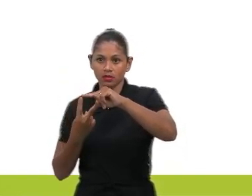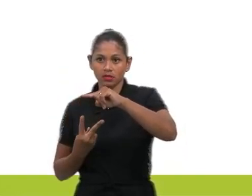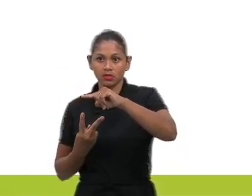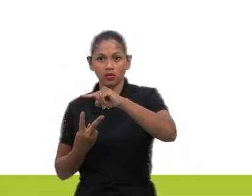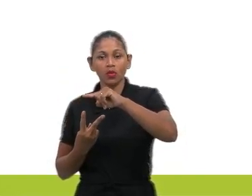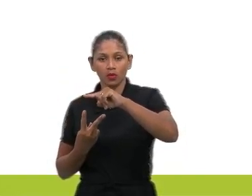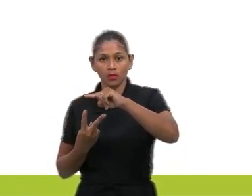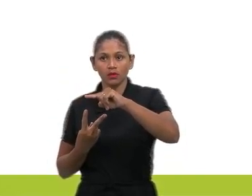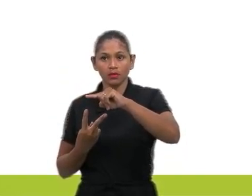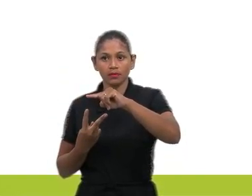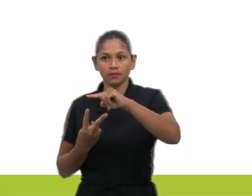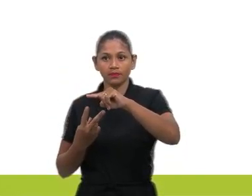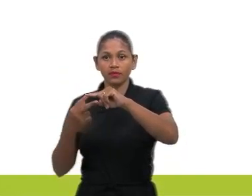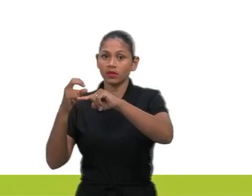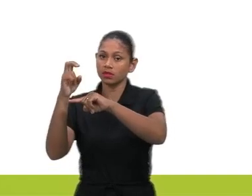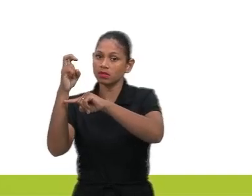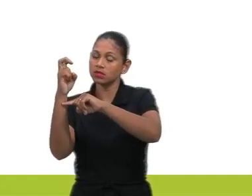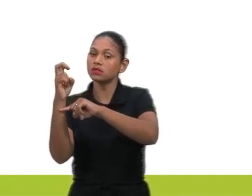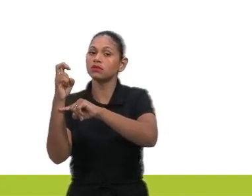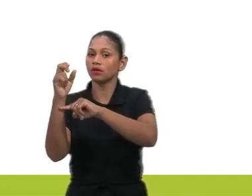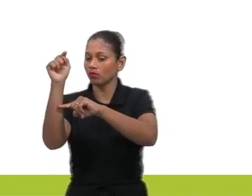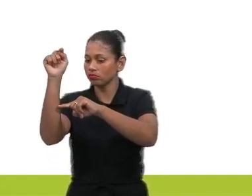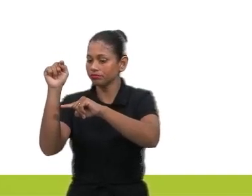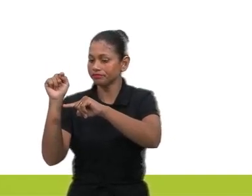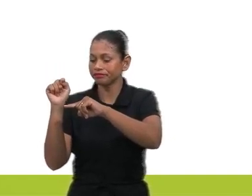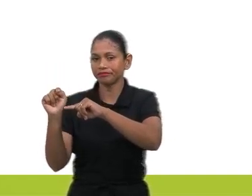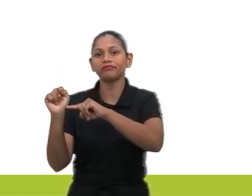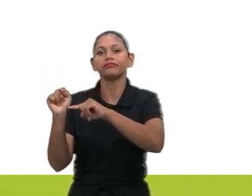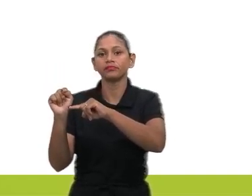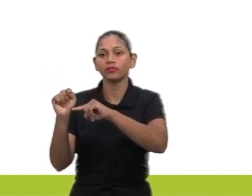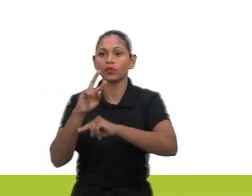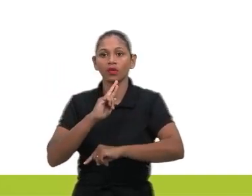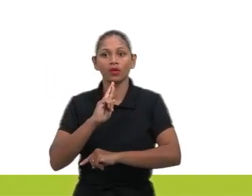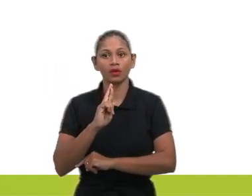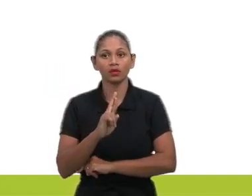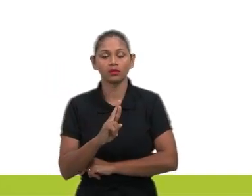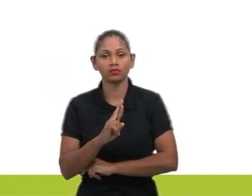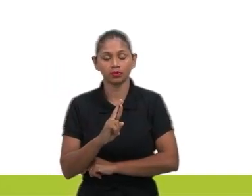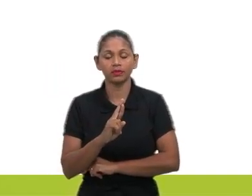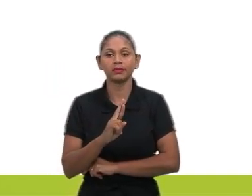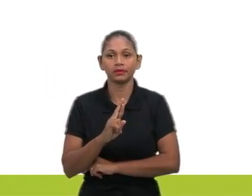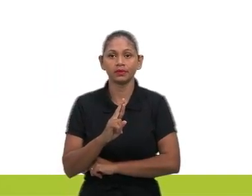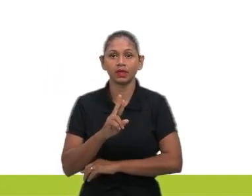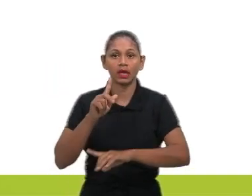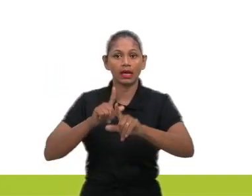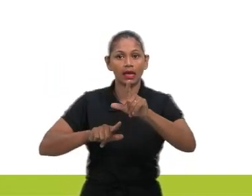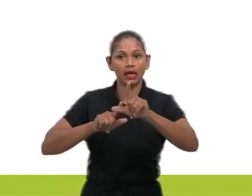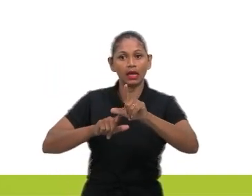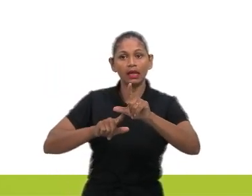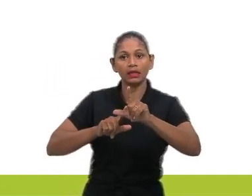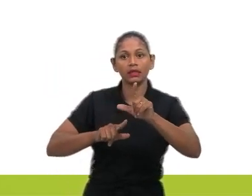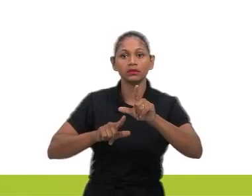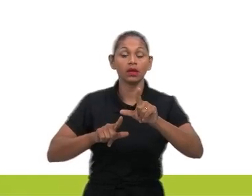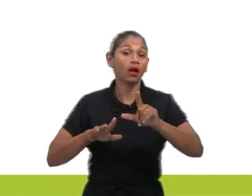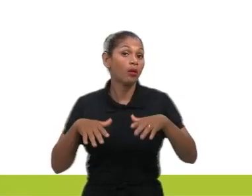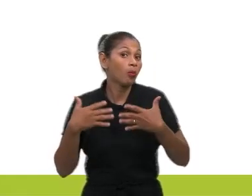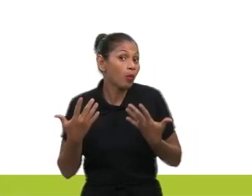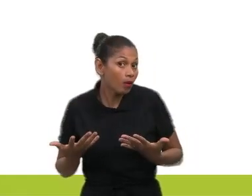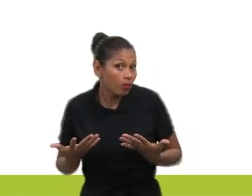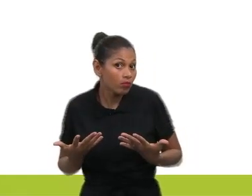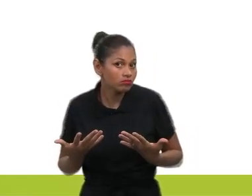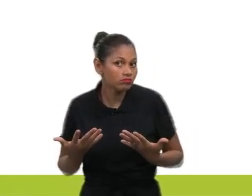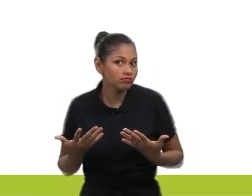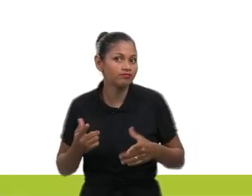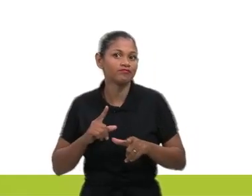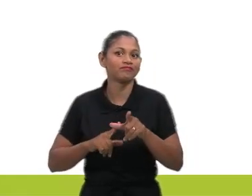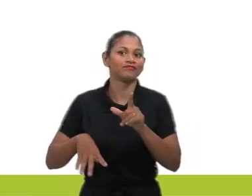fatorial. Lembrando que 2 fatorial é a mesma coisa que 2. Se eu tenho essa resposta, o gabarito só pode não ser o quê? Ser o quê?